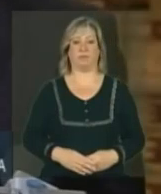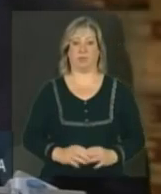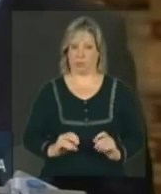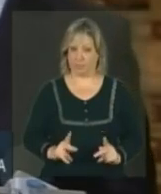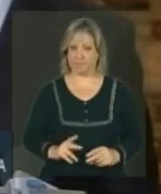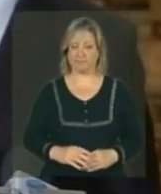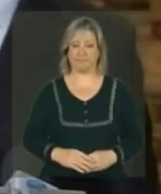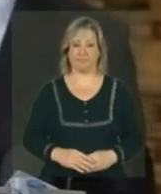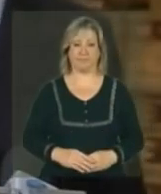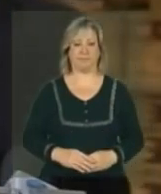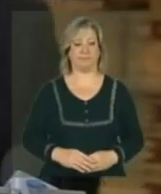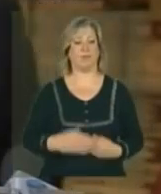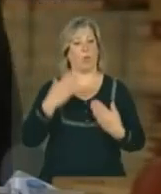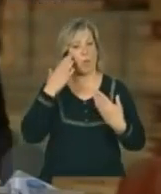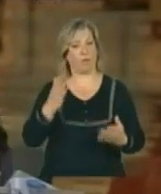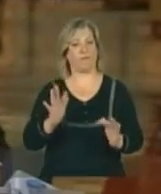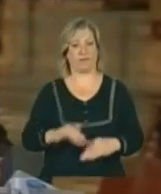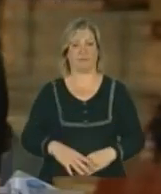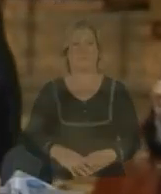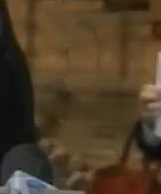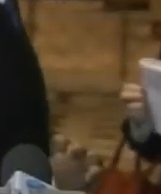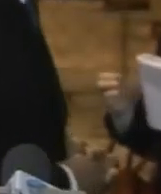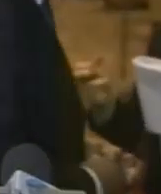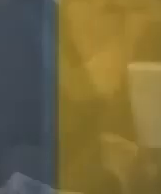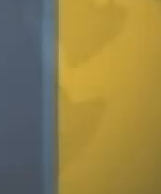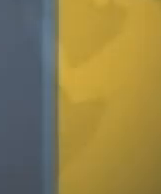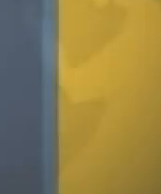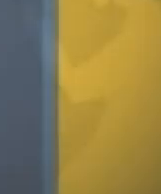bom? Obrigado, viu?